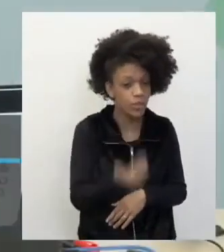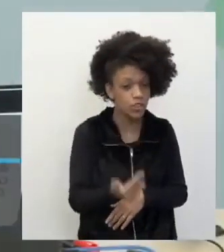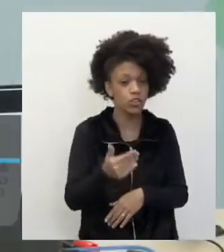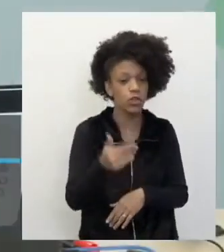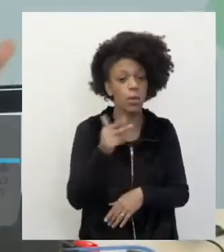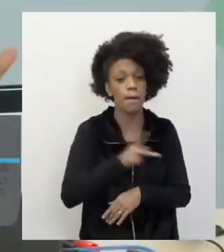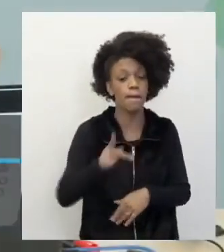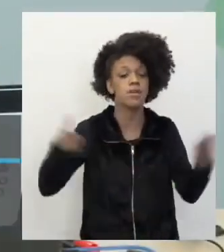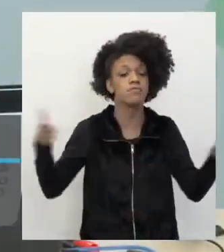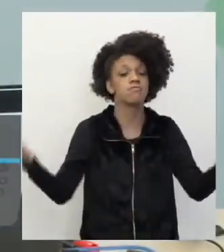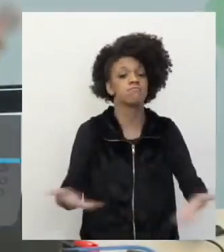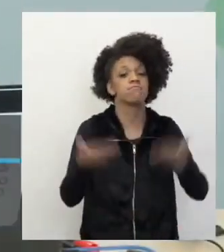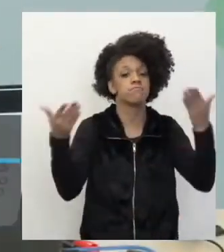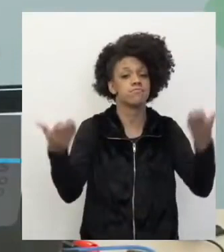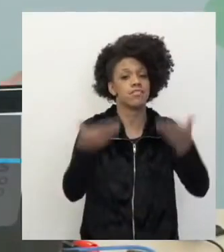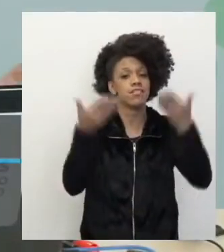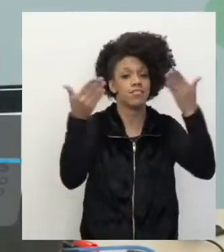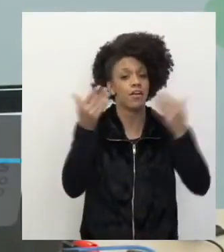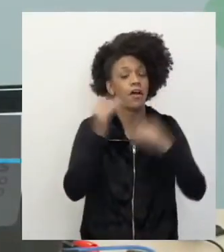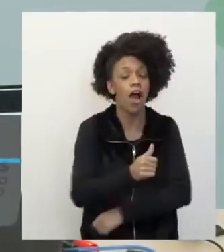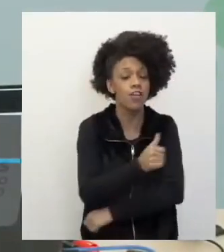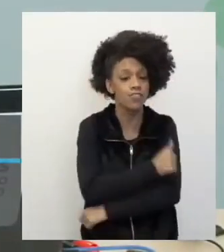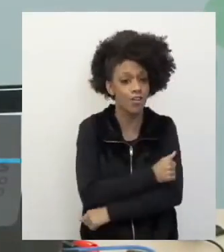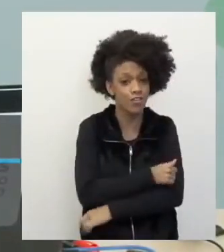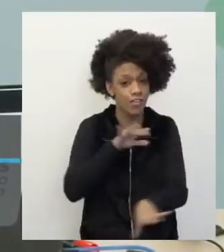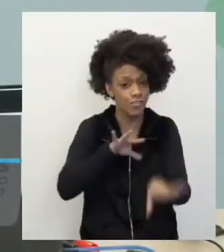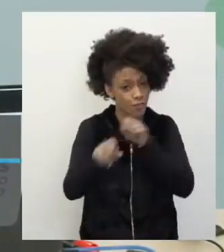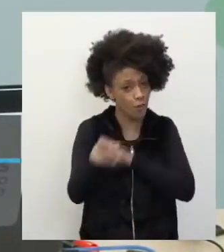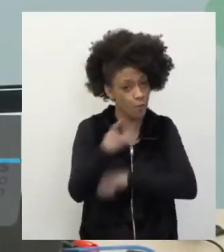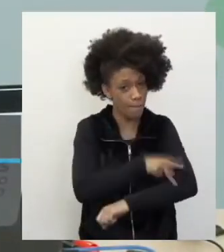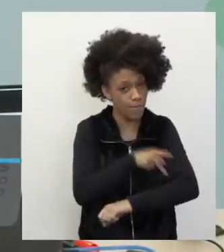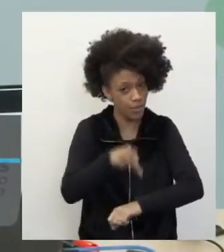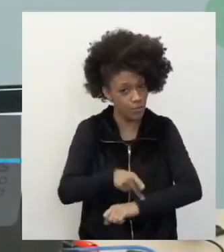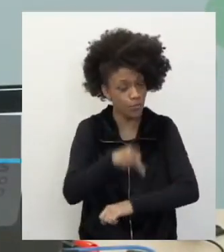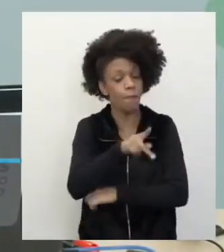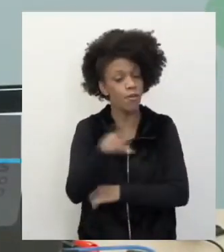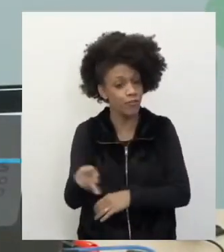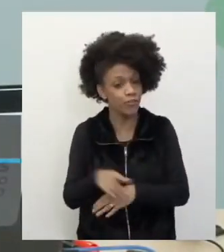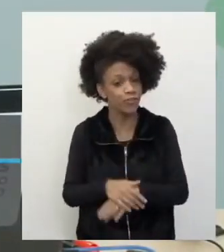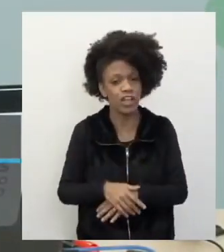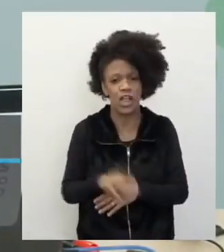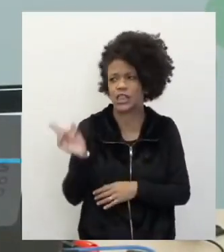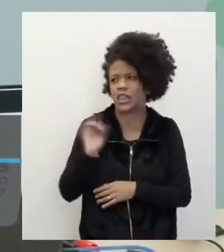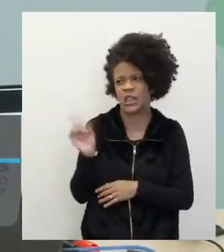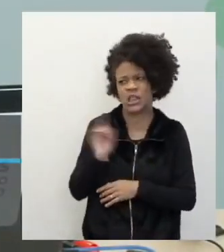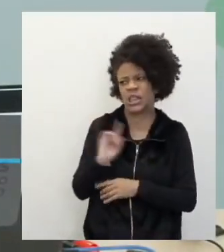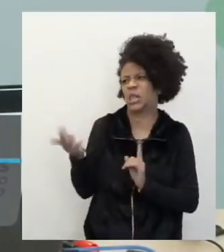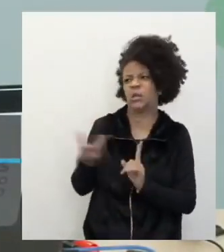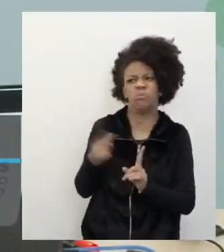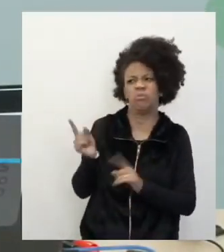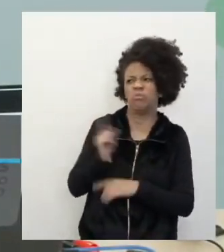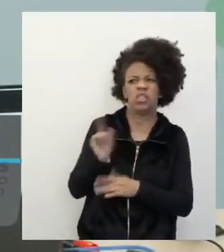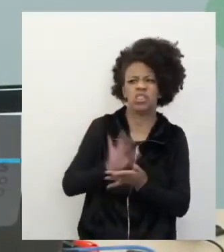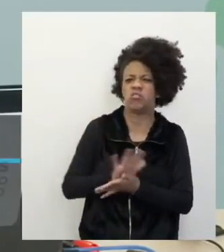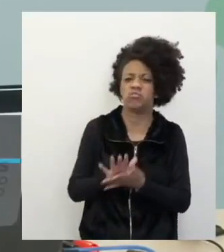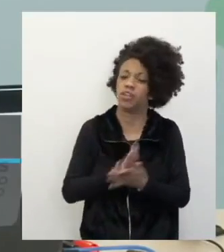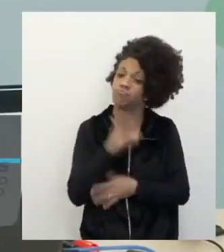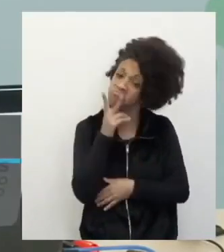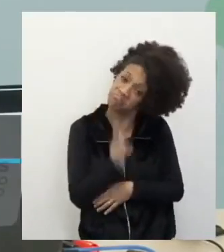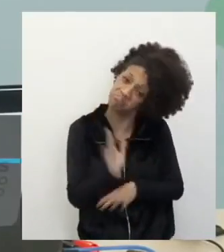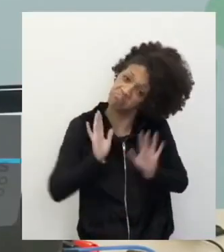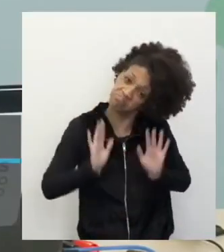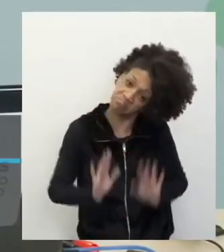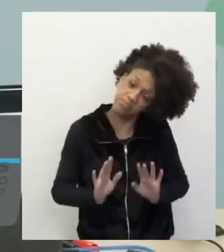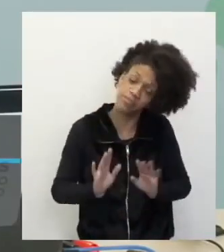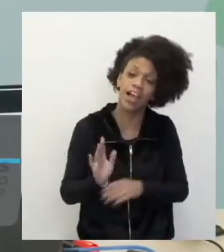professores incentivem os seus alunos a serem professores. E eles aqui colocaram, não me convenceu. Eu acho que